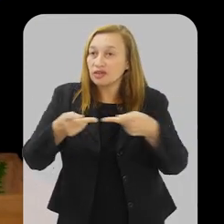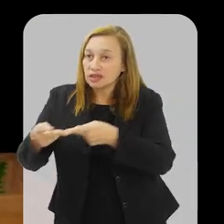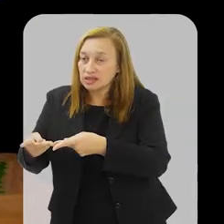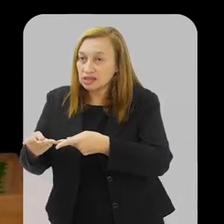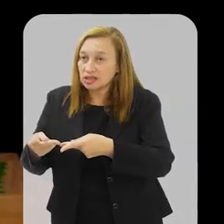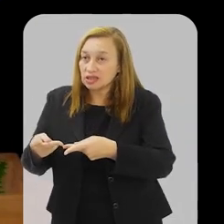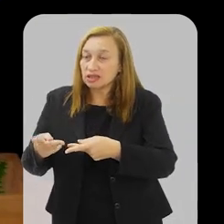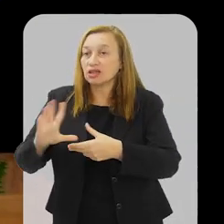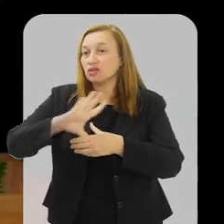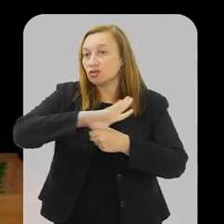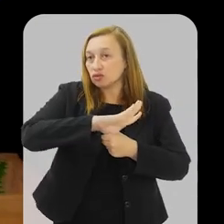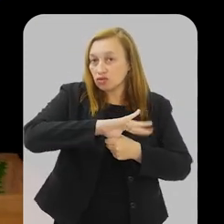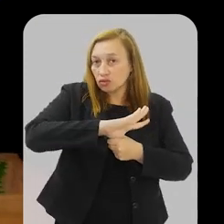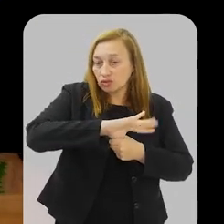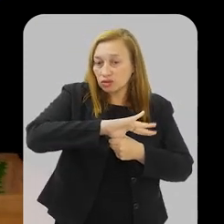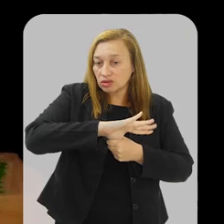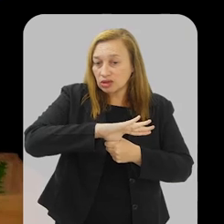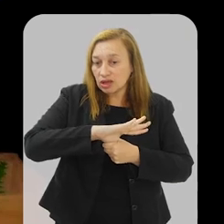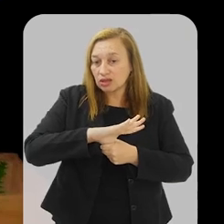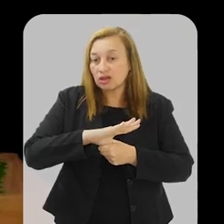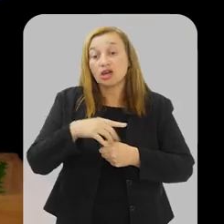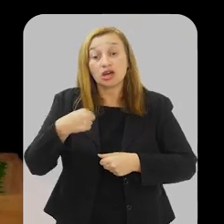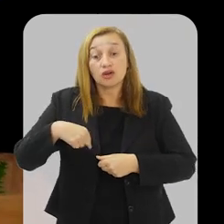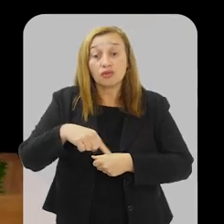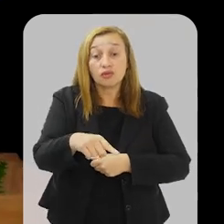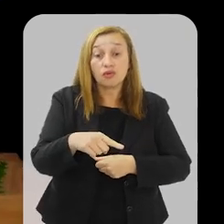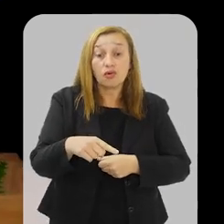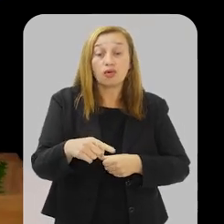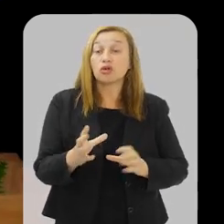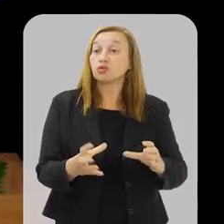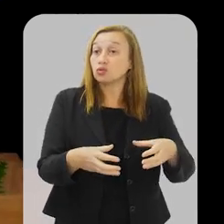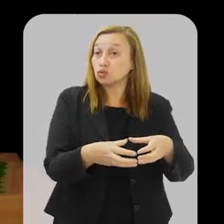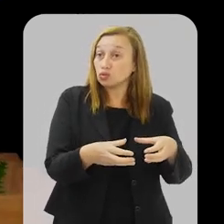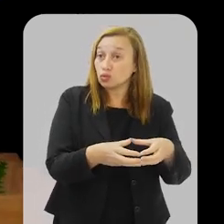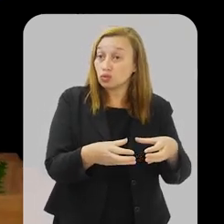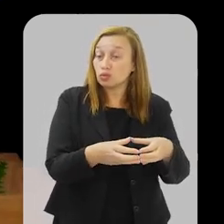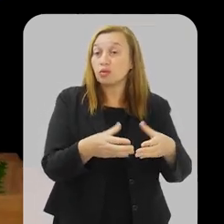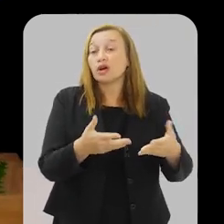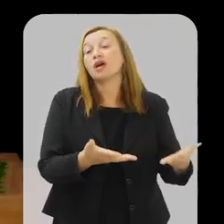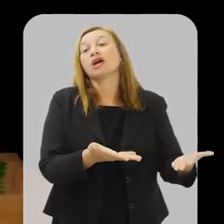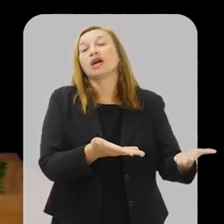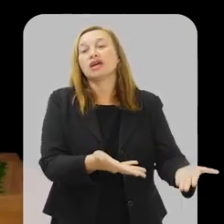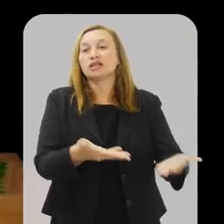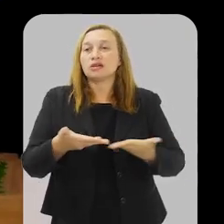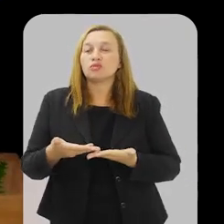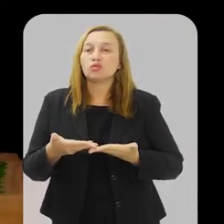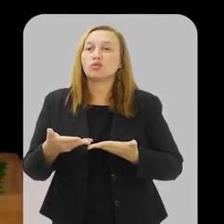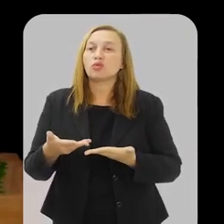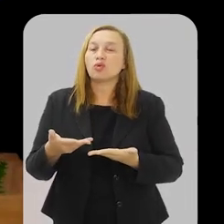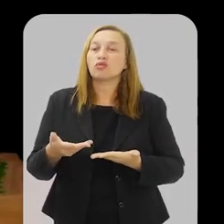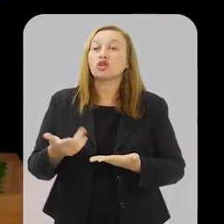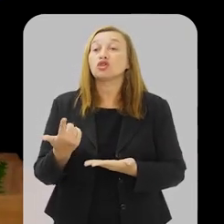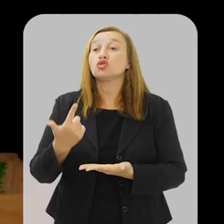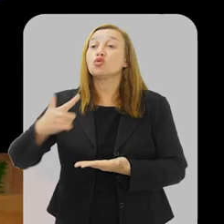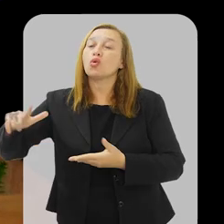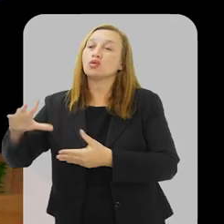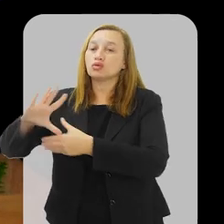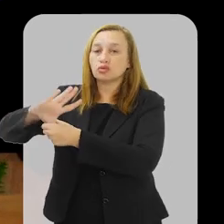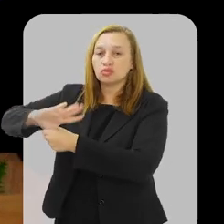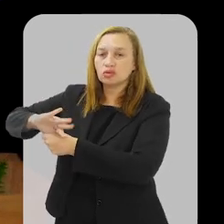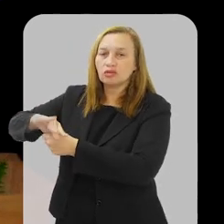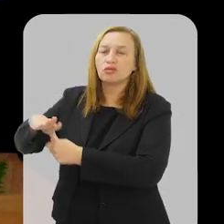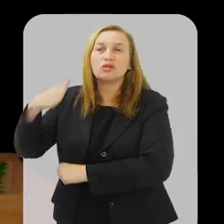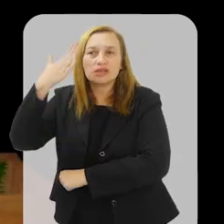programar a visita dos consulados que estiveram na instalação do núcleo nós já recebemos o convite de outros